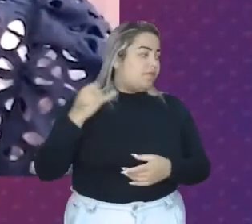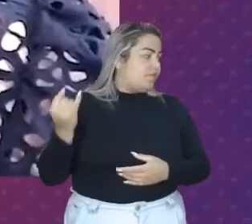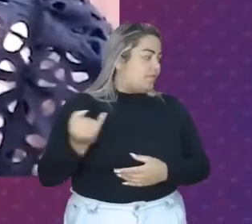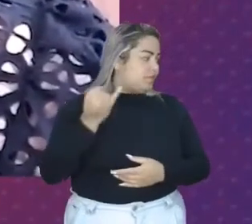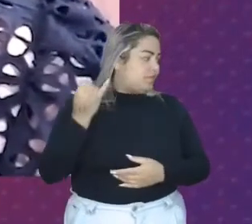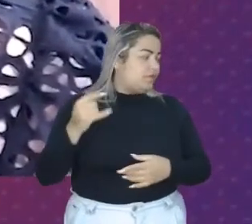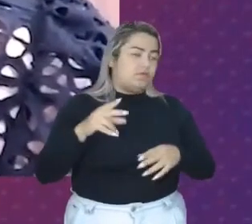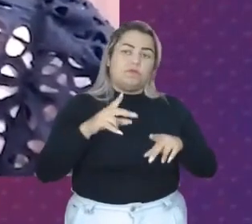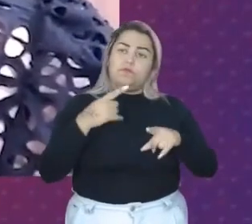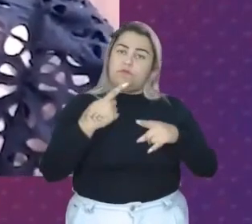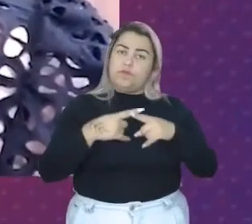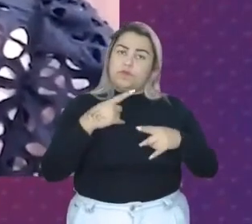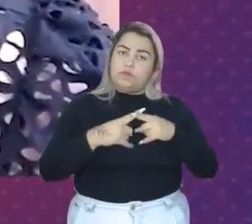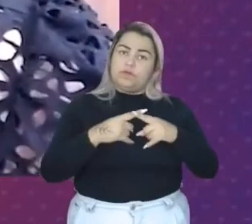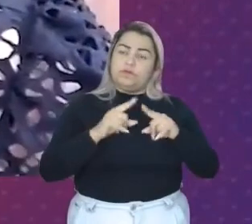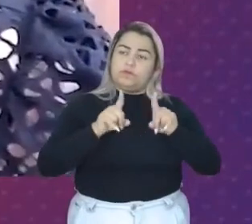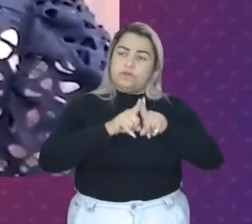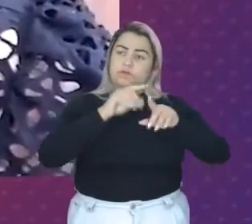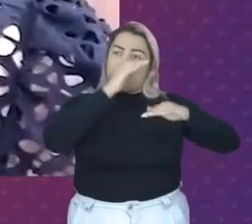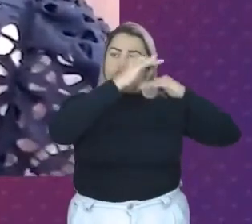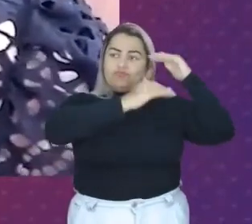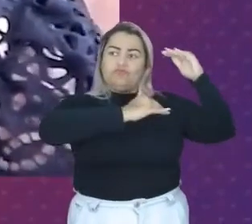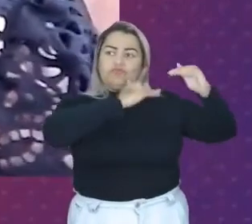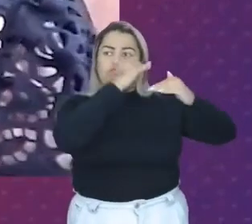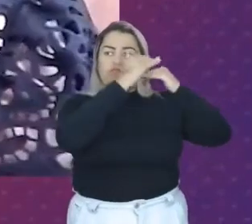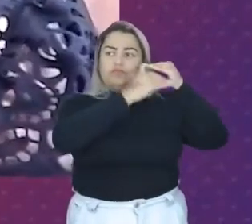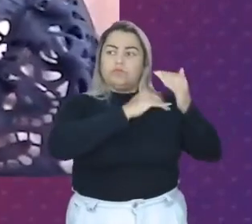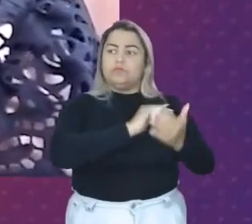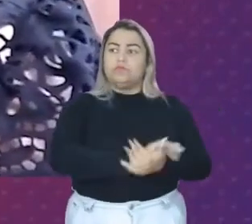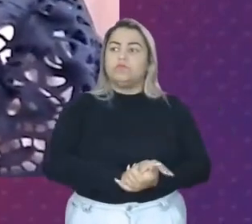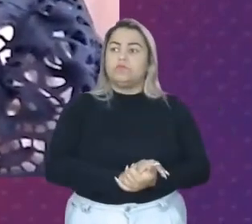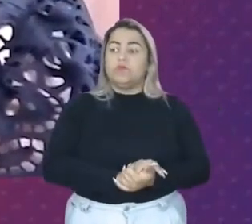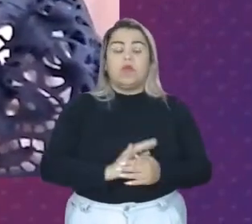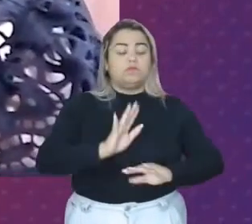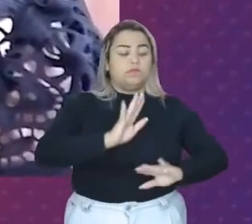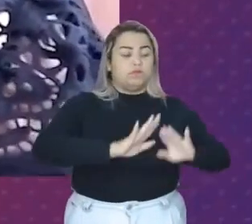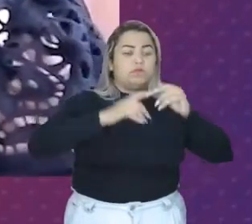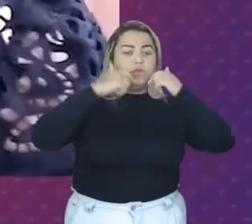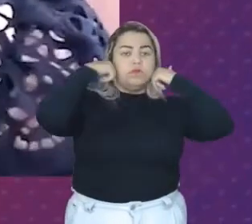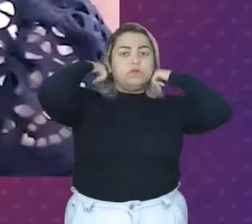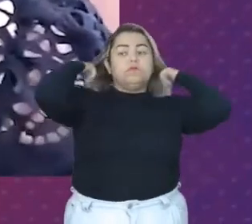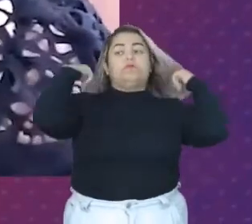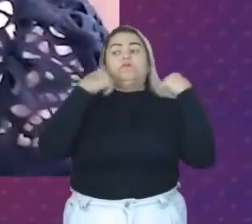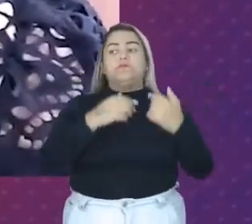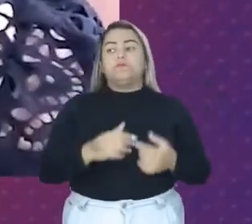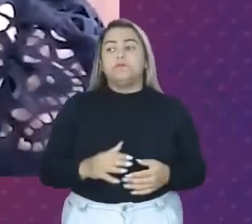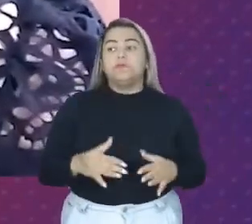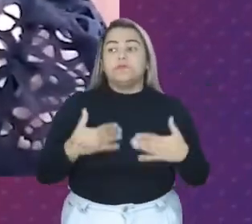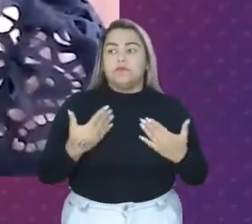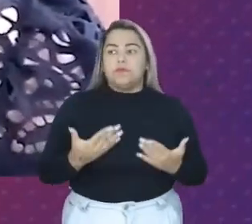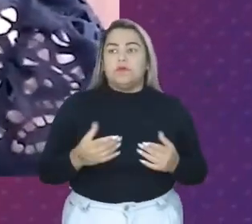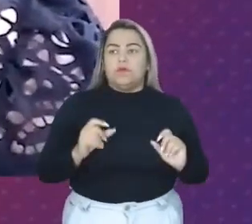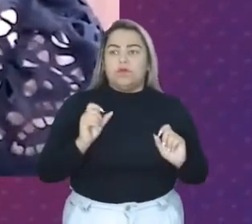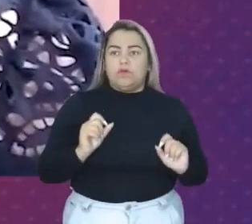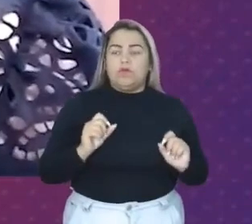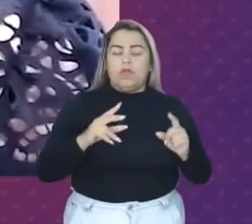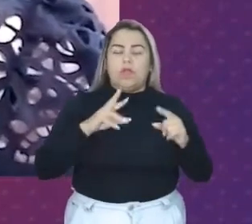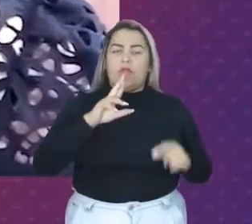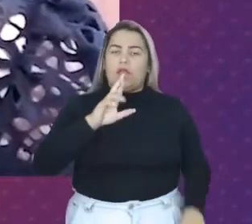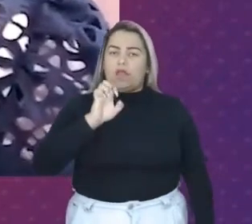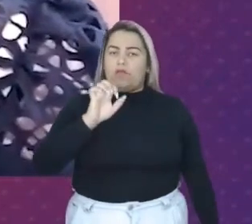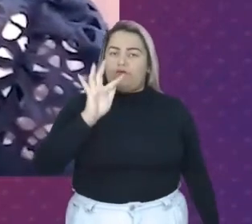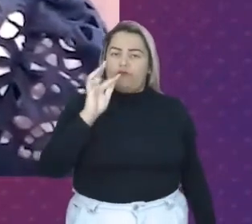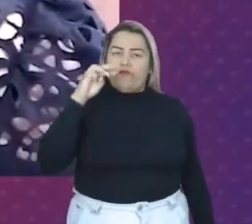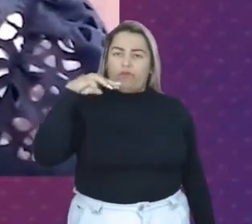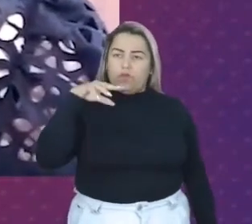porque nós temos também que desenvolver os mecanismos para assegurar esse direito. Então, a reforma